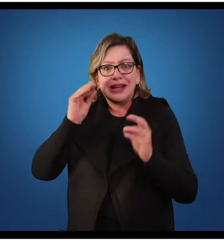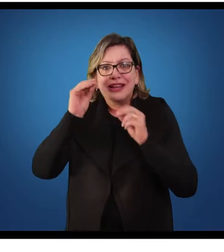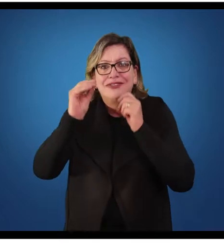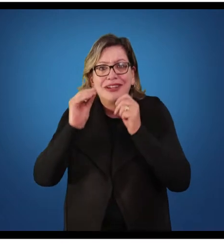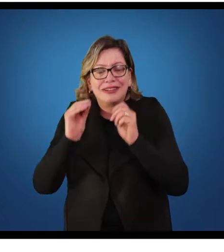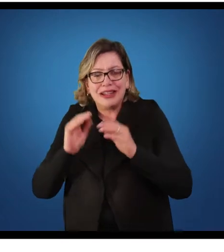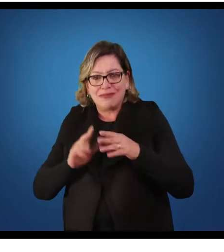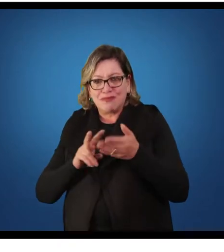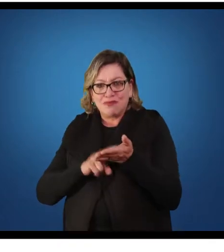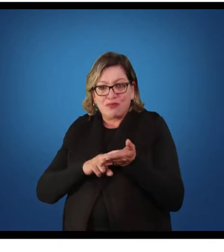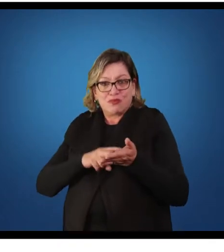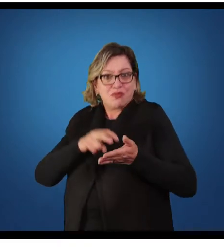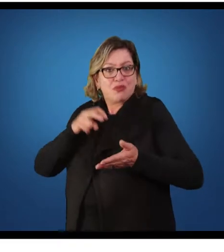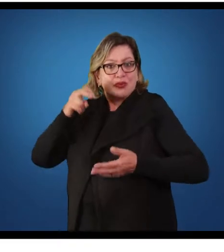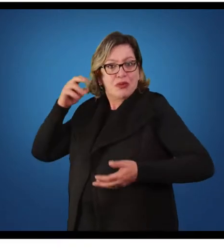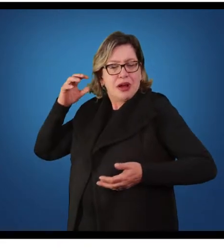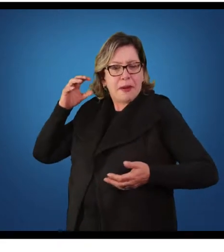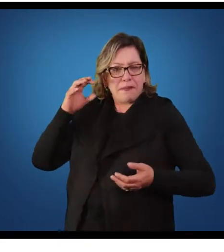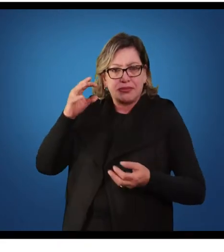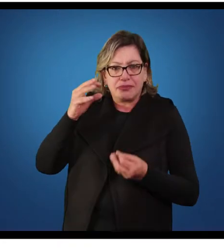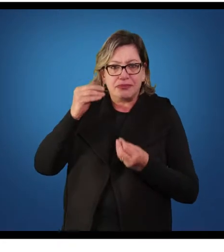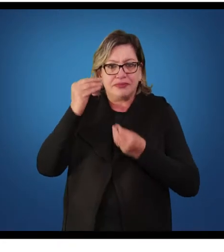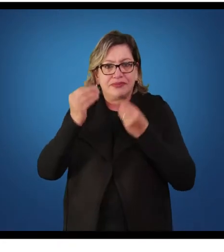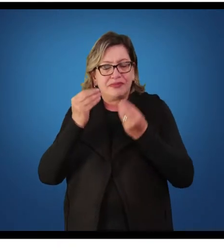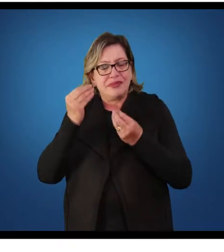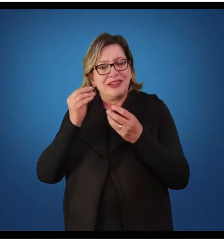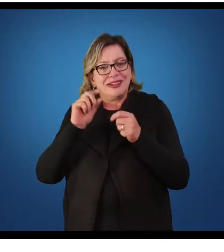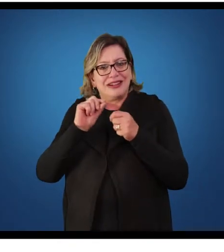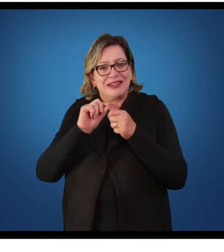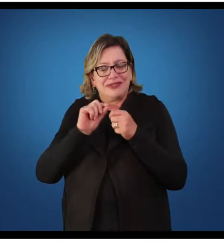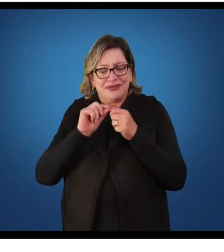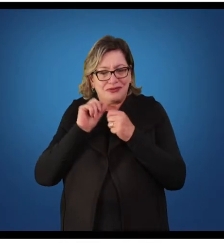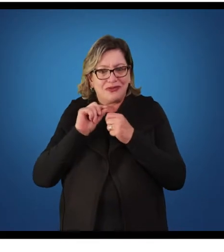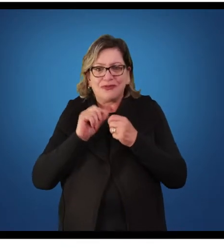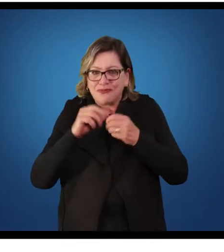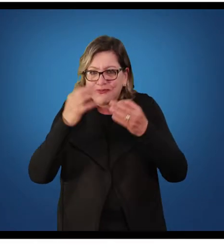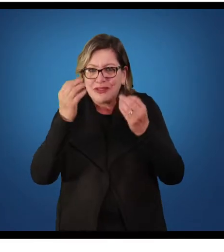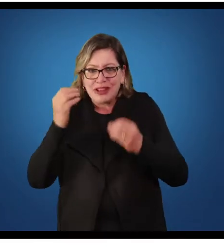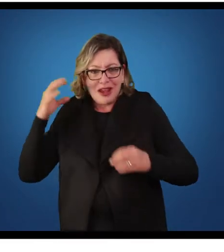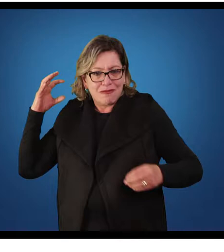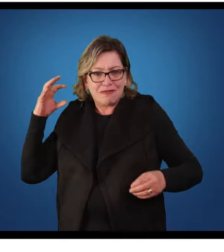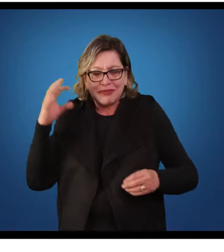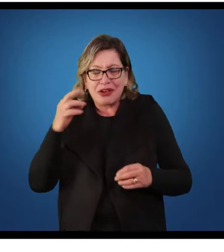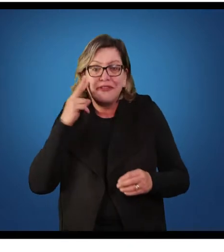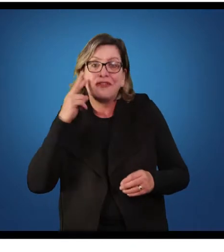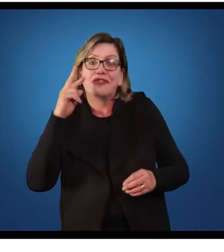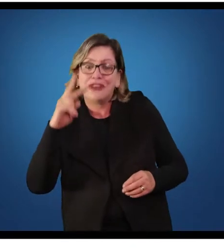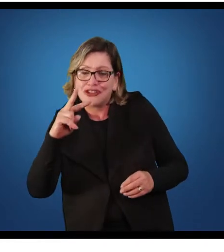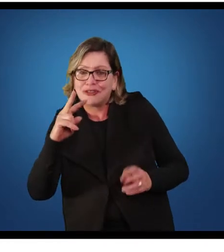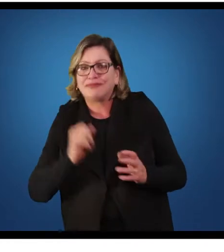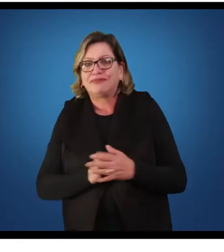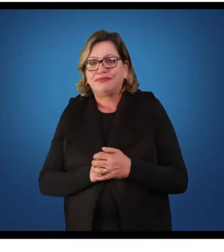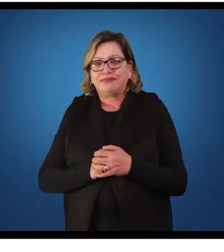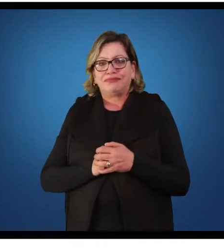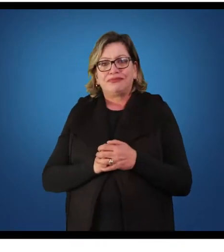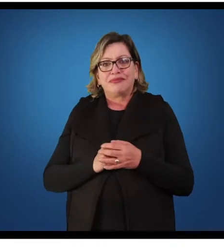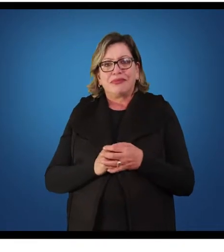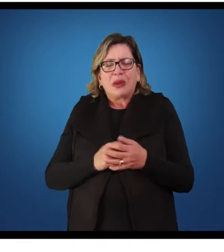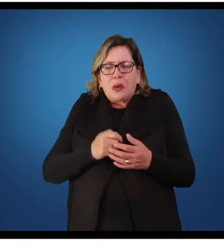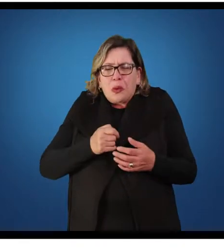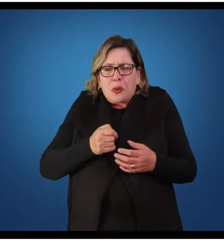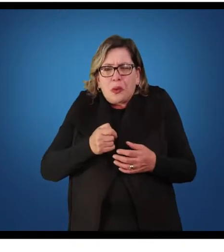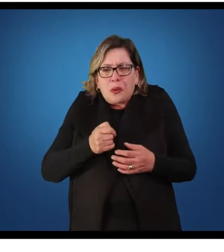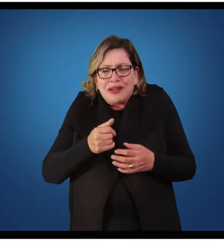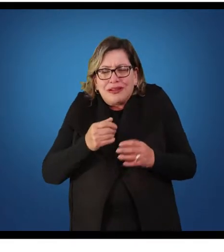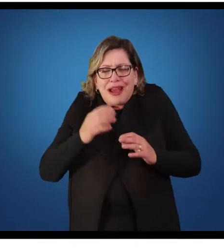de suspensão, certo? Para o arremesso, ok? Então seria isso aqui, ó. Vamos fazer quase que